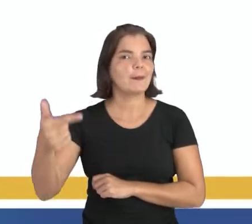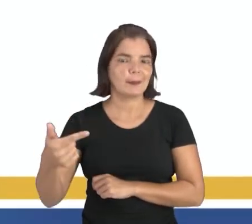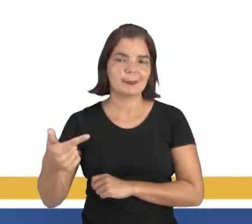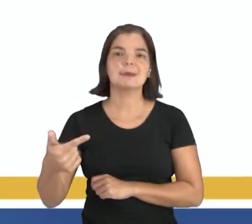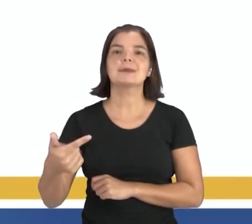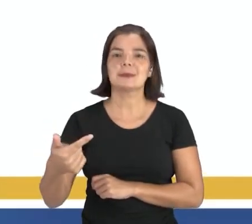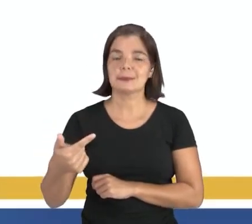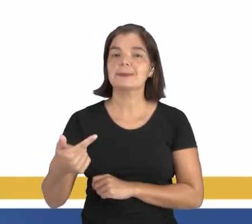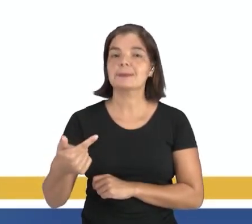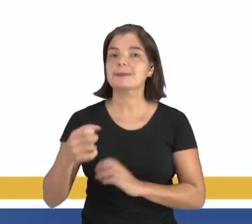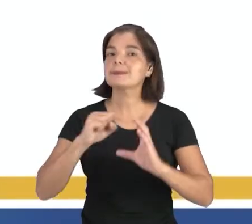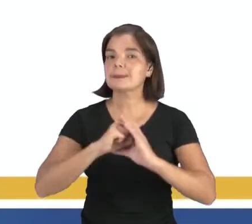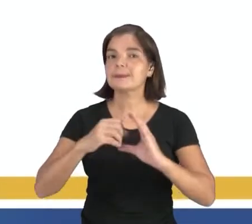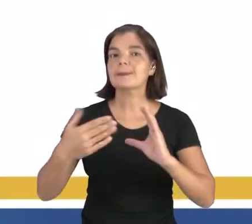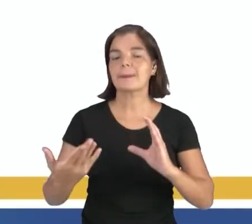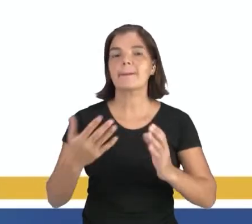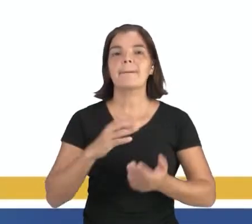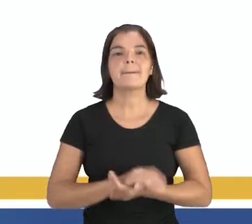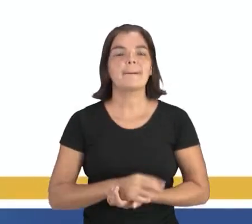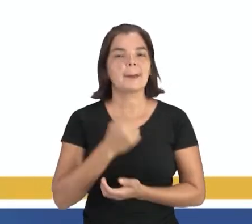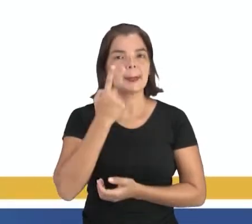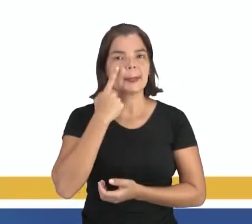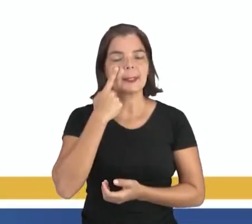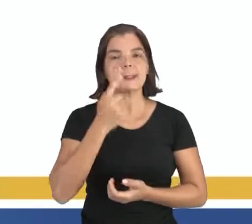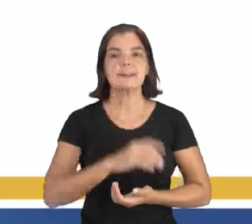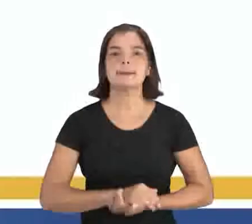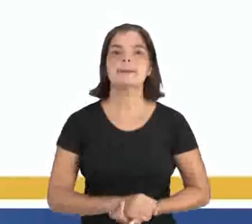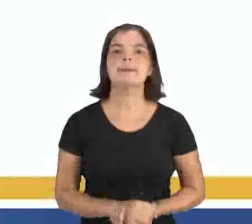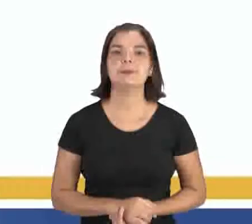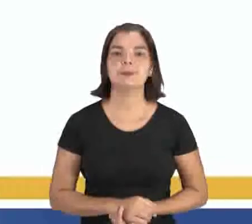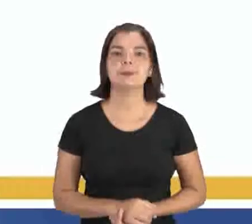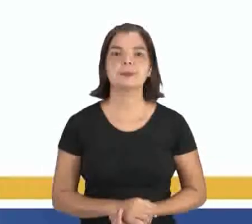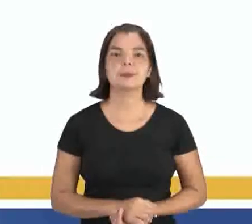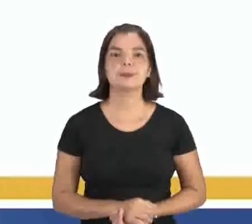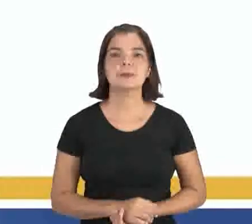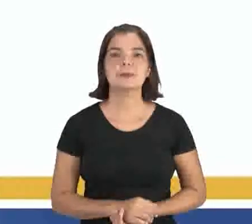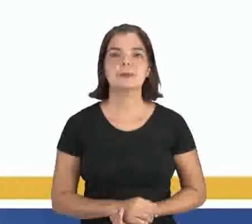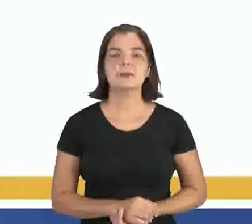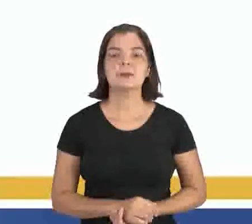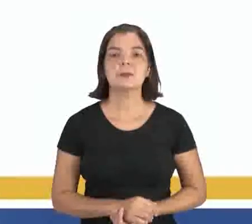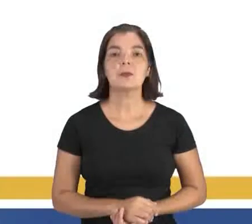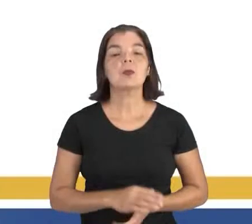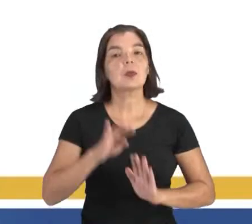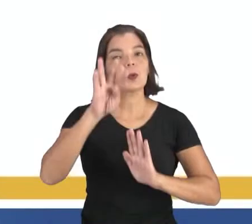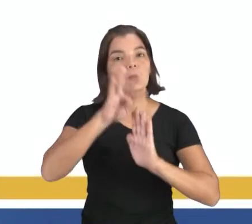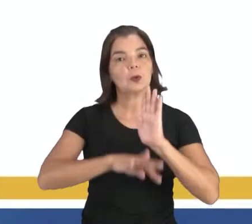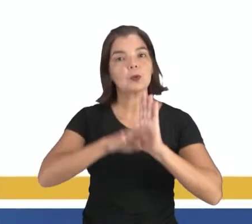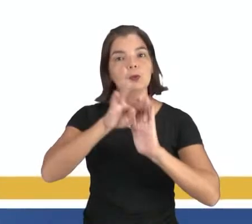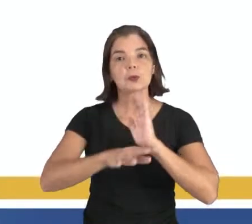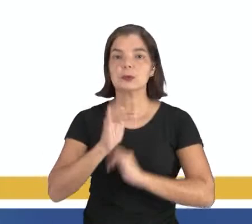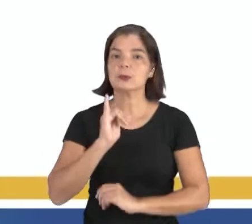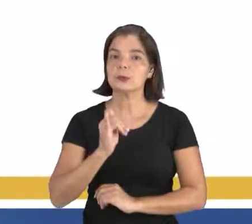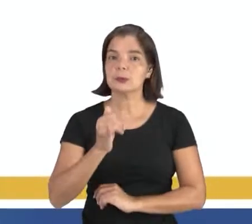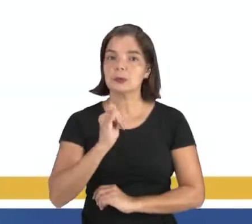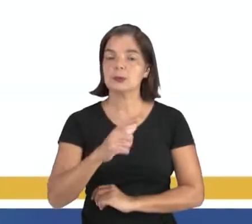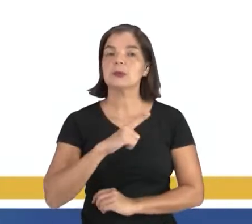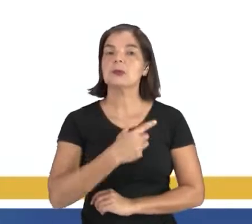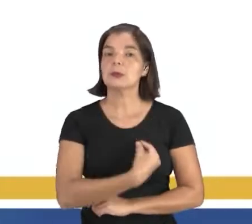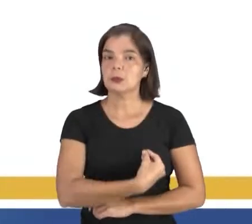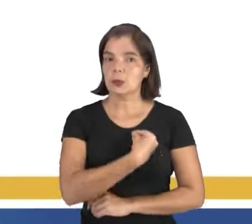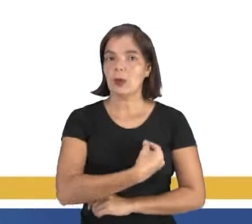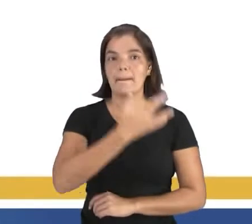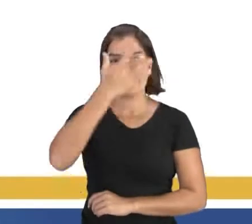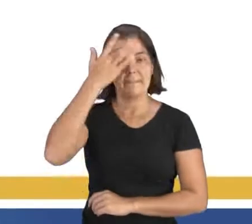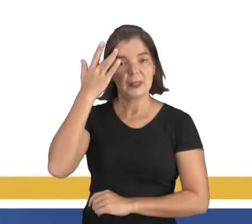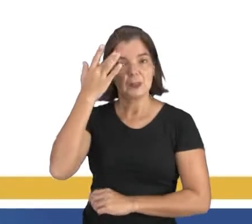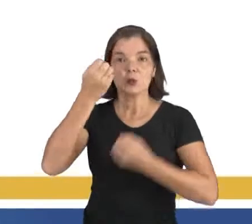outras características. Observe. Um texto narrativo, ele tem a presença de um